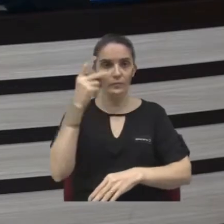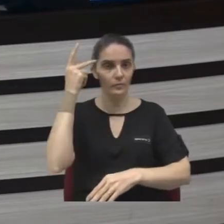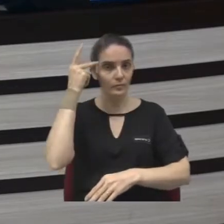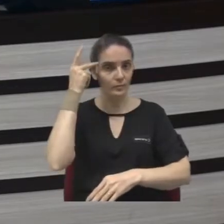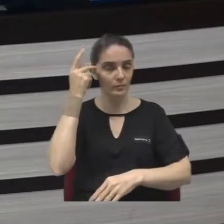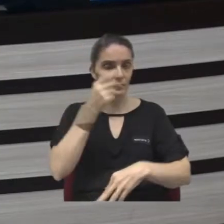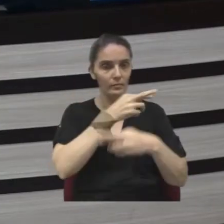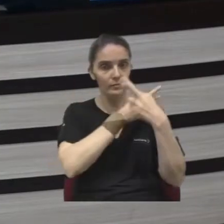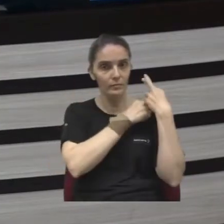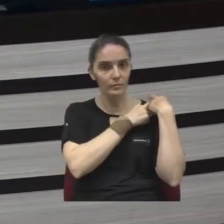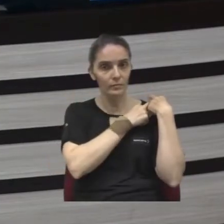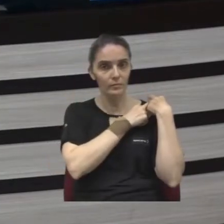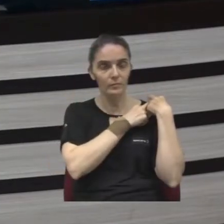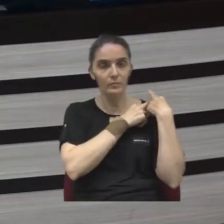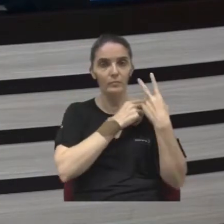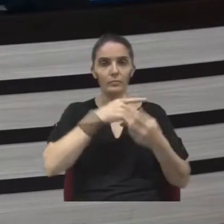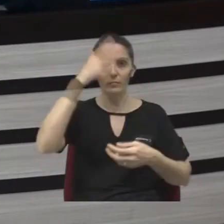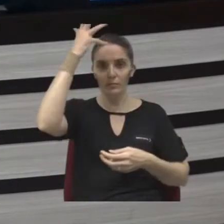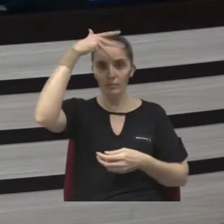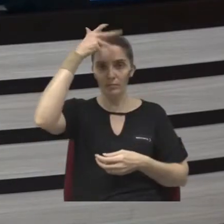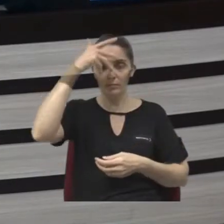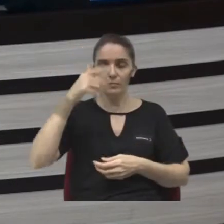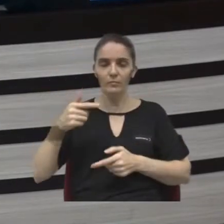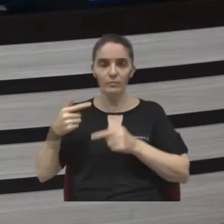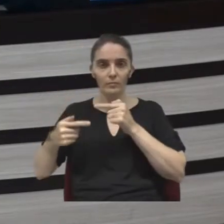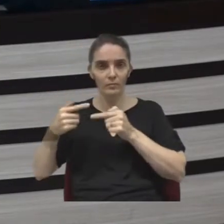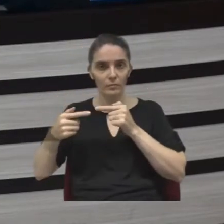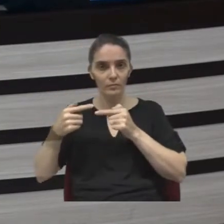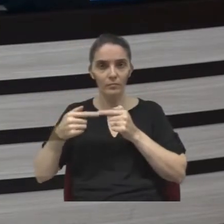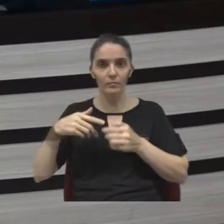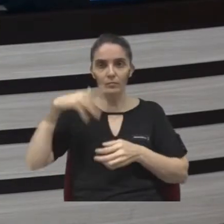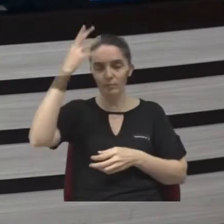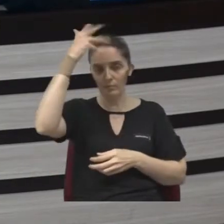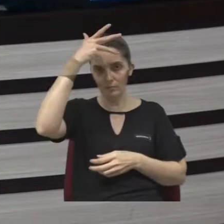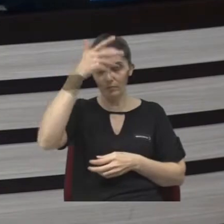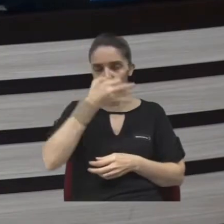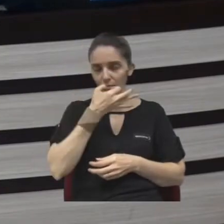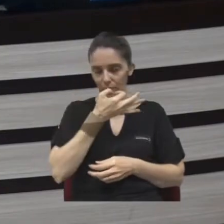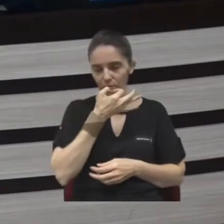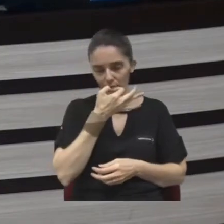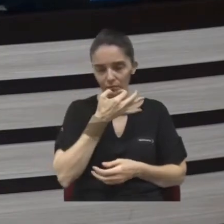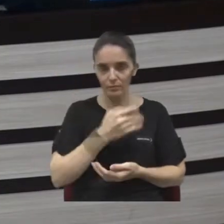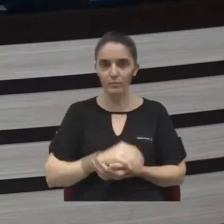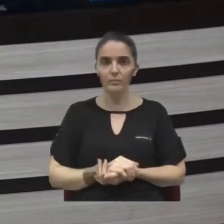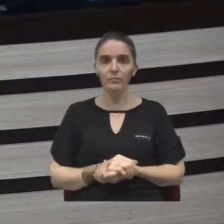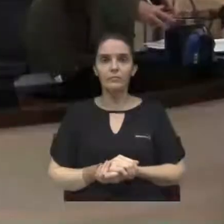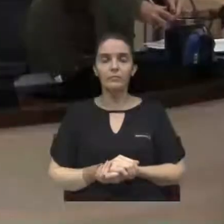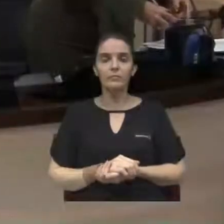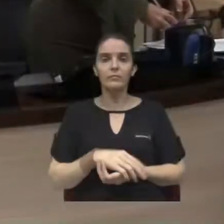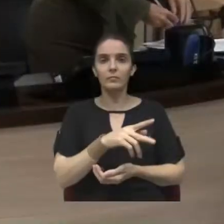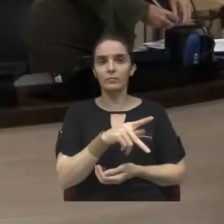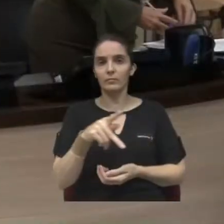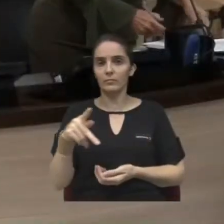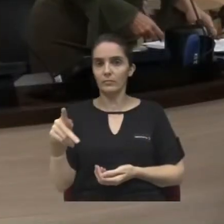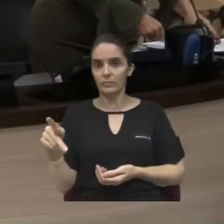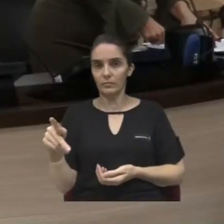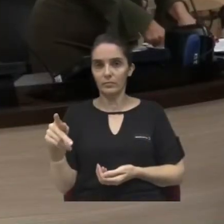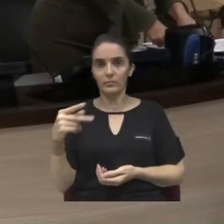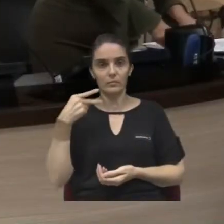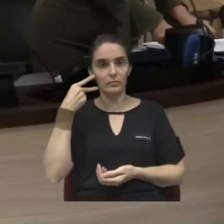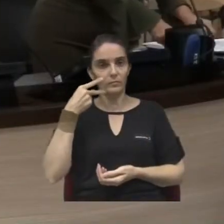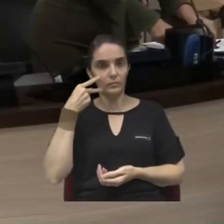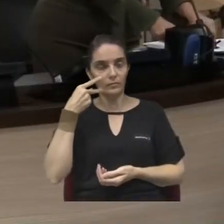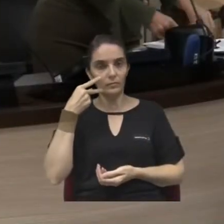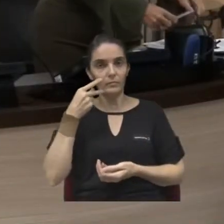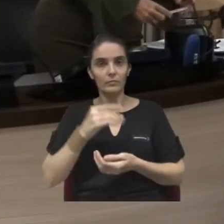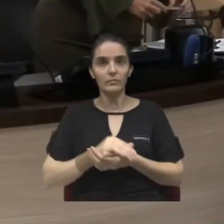discutir. O requerimento está em discussão. Para discutir o requerimento, vereadora Érica Tanque. Senhor presidente, nobres pares, antes de